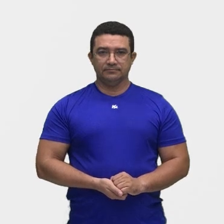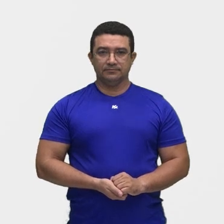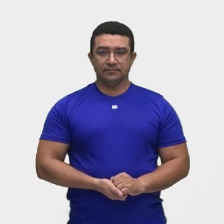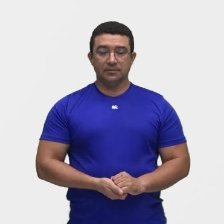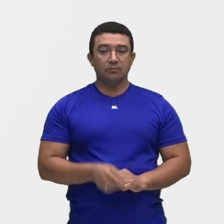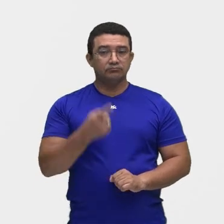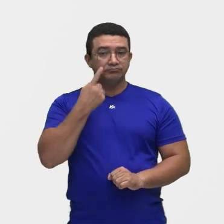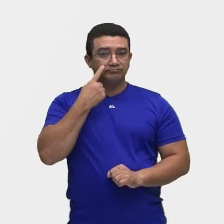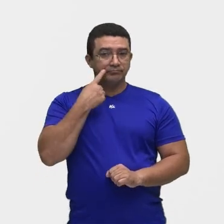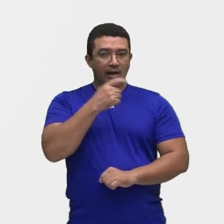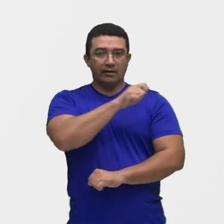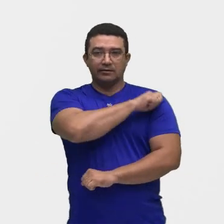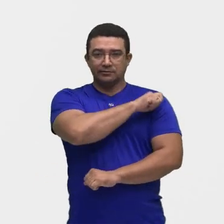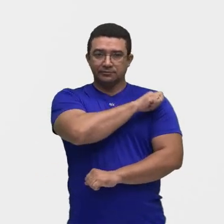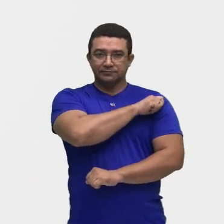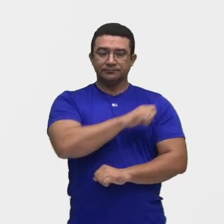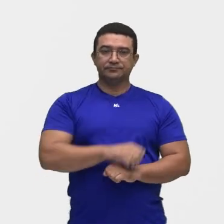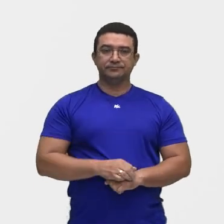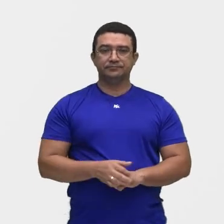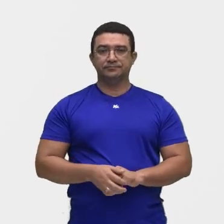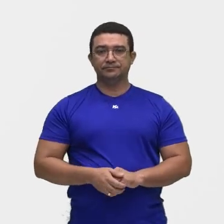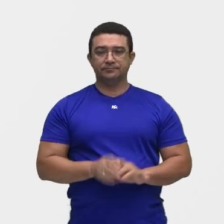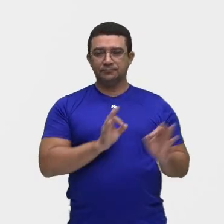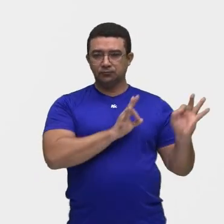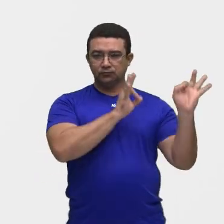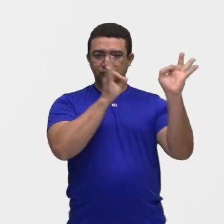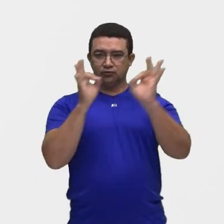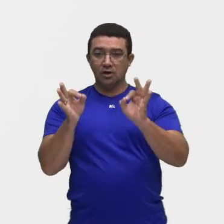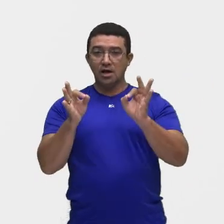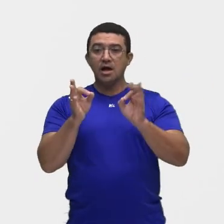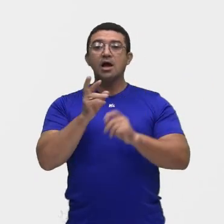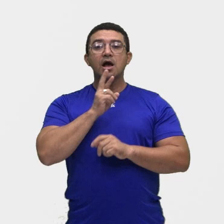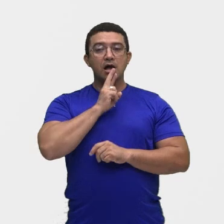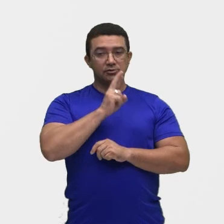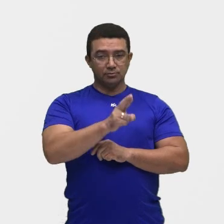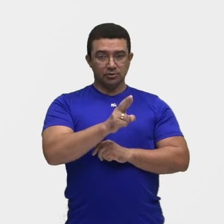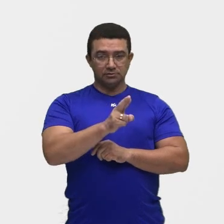só, people. Vamos dar uma olhada aqui na resposta